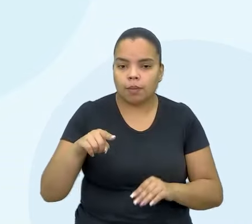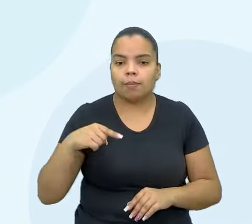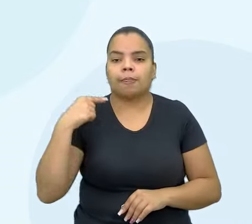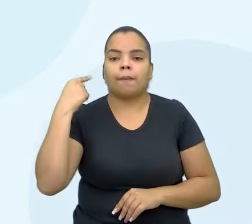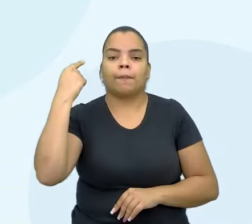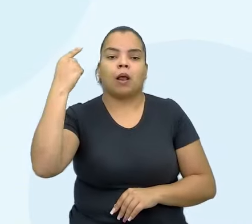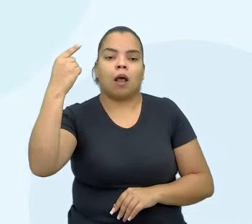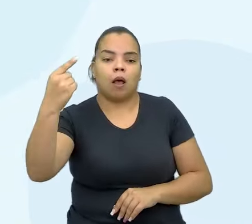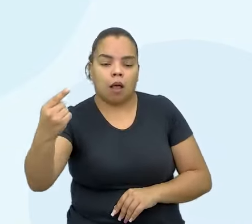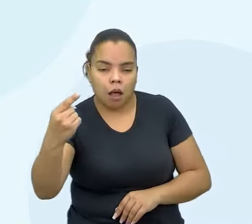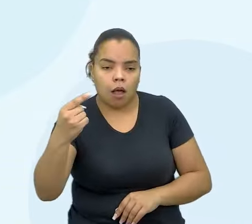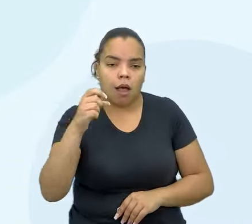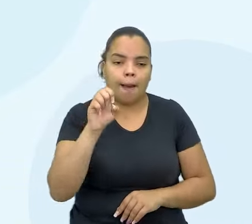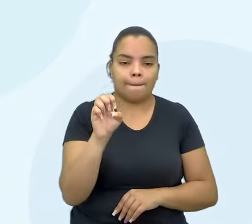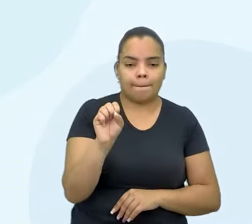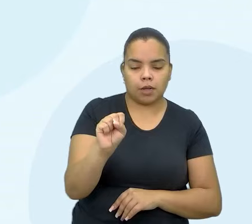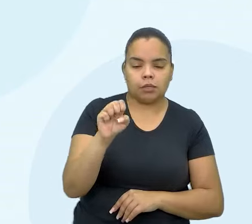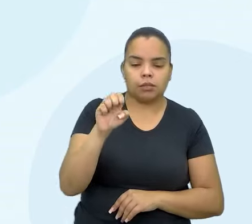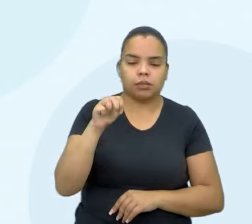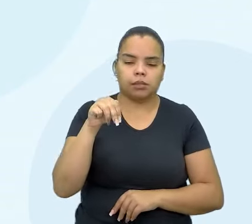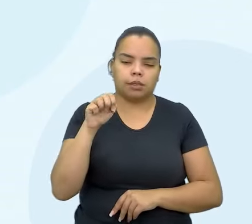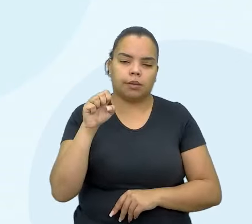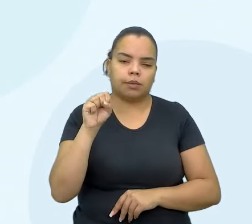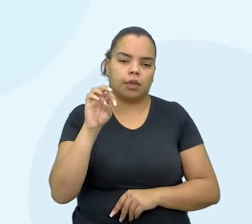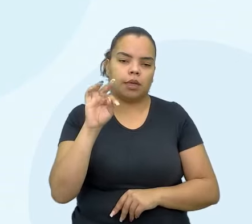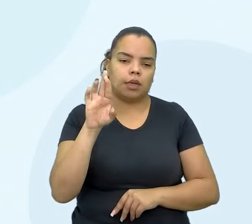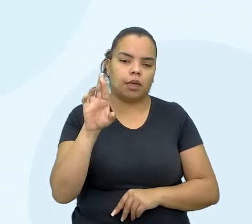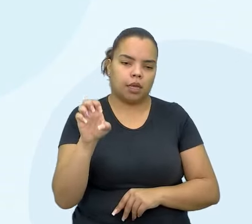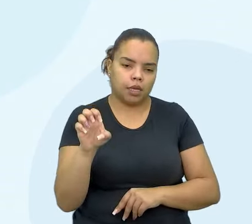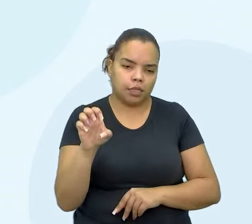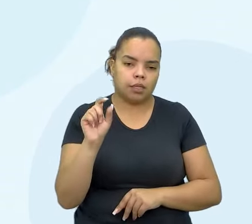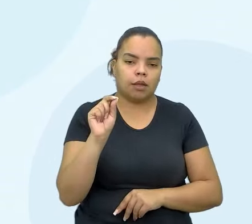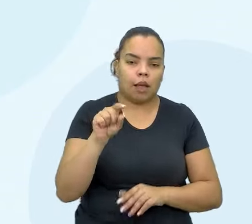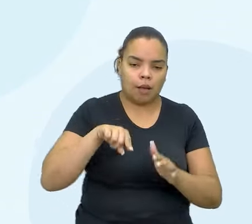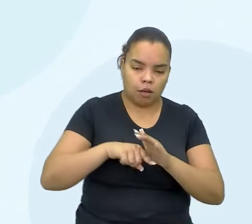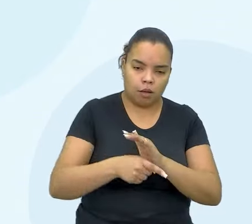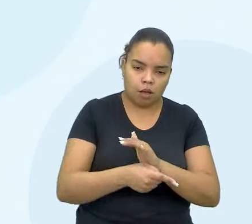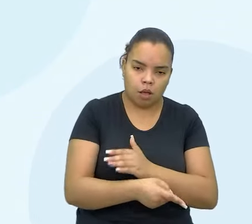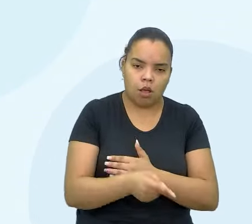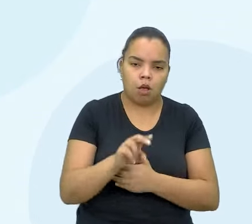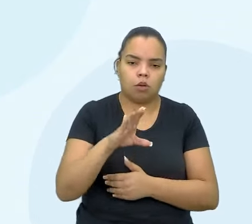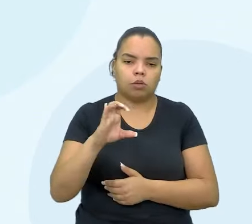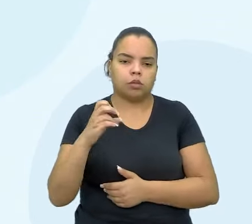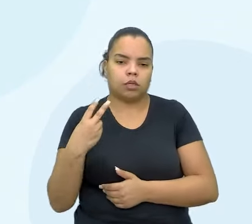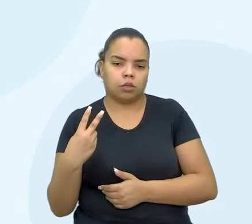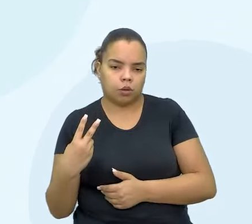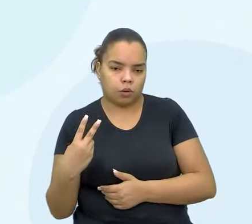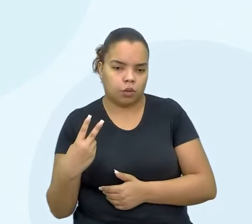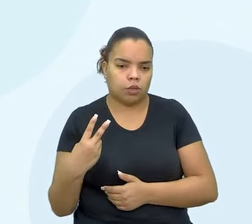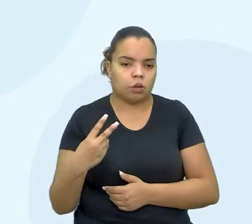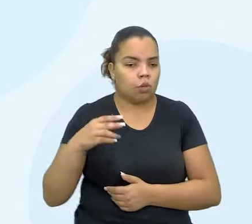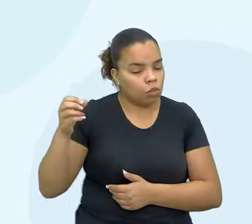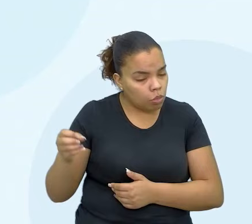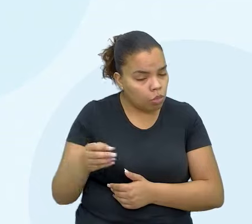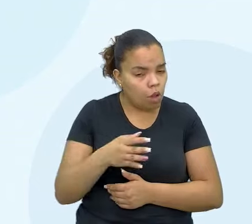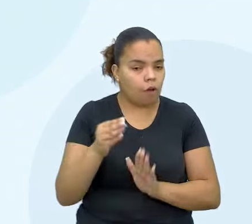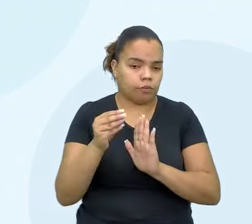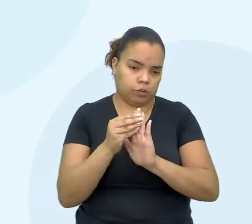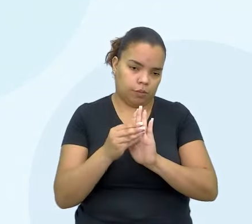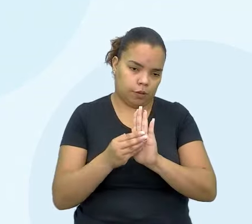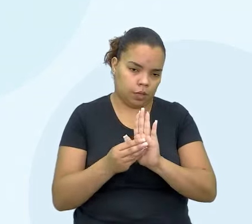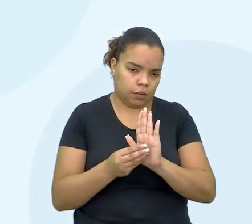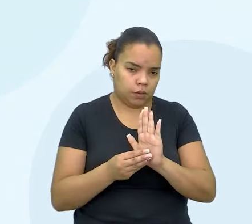vão começar aí, iniciar a UC2 desse mesmo aprofundamento, com novos componentes, tá? E lembrando sempre aí